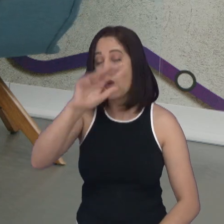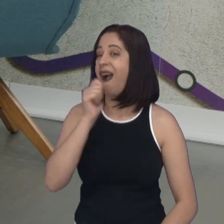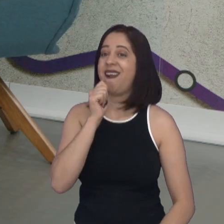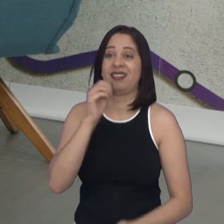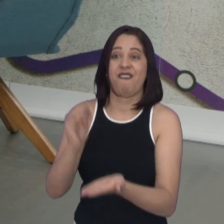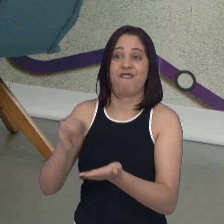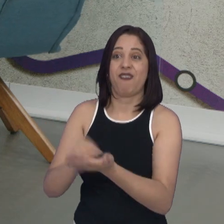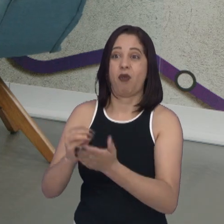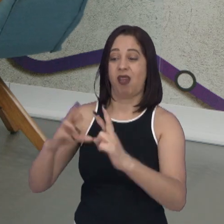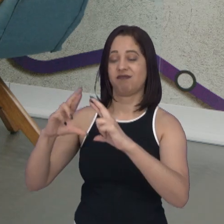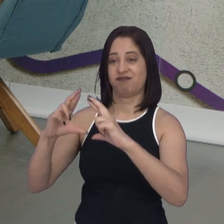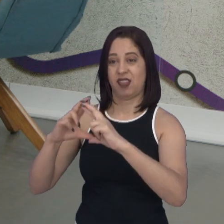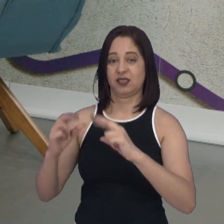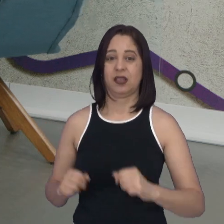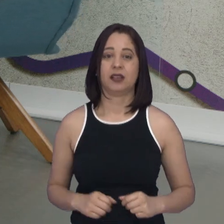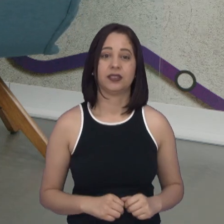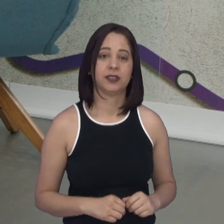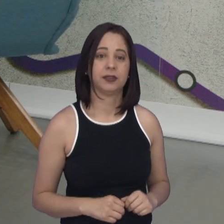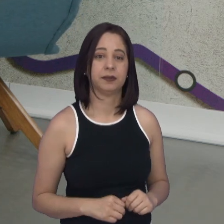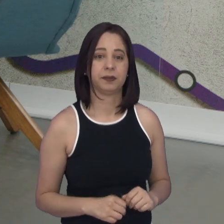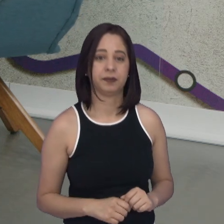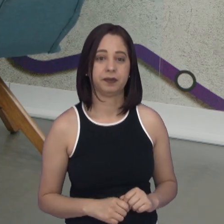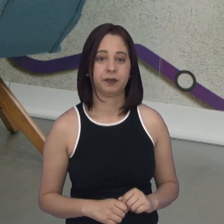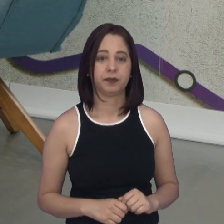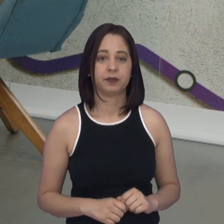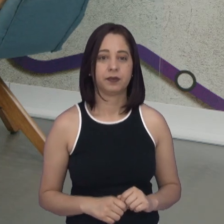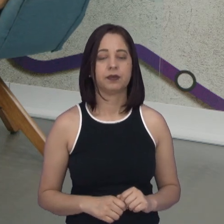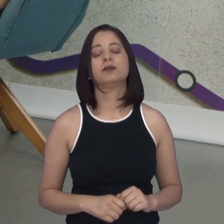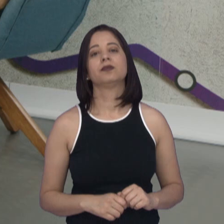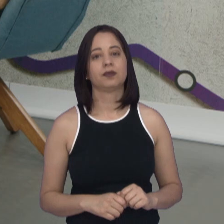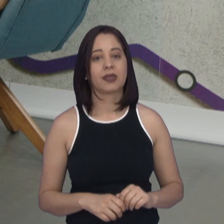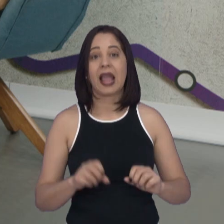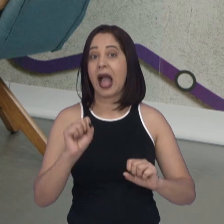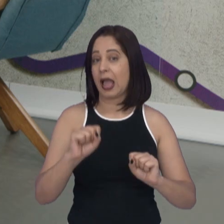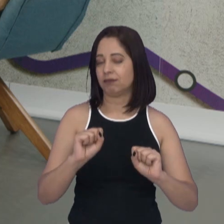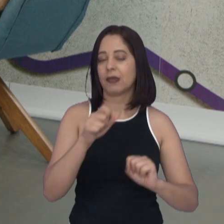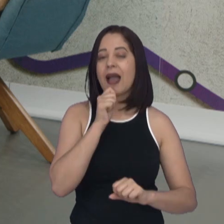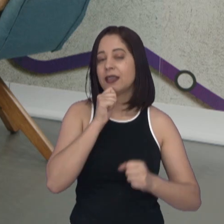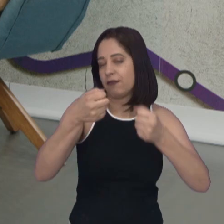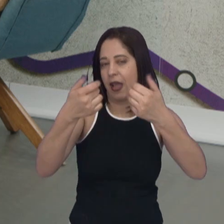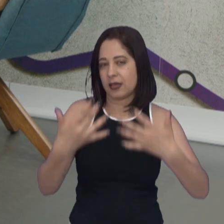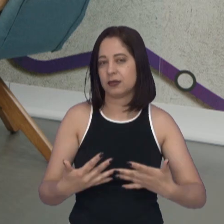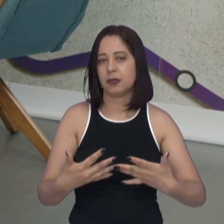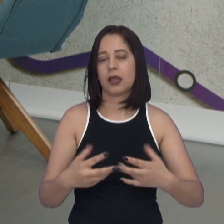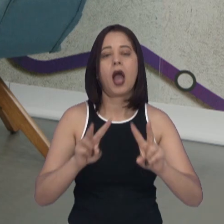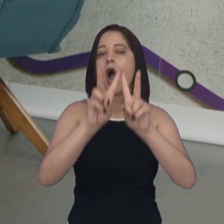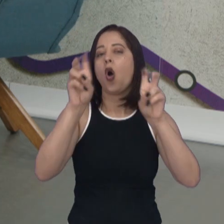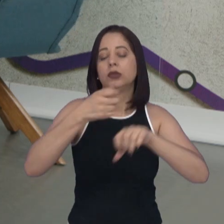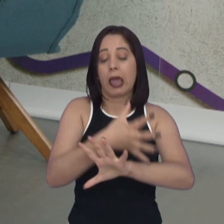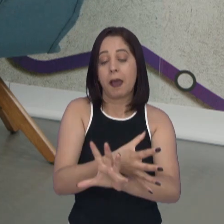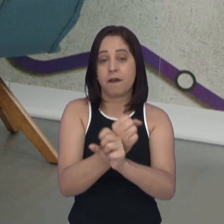complicado. Exato. Priscila, a gente ainda vai falar sobre as qualificações, formações. Você é engenheira de produção e consultora